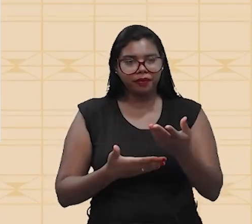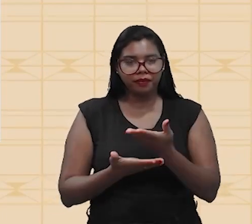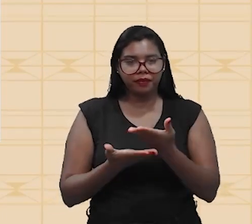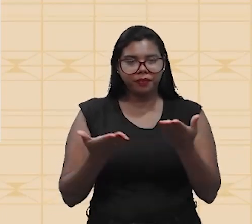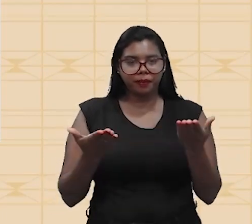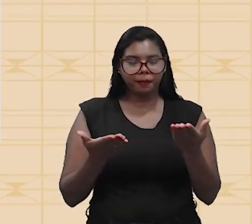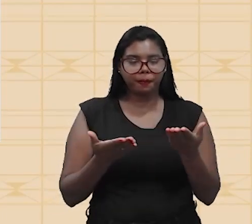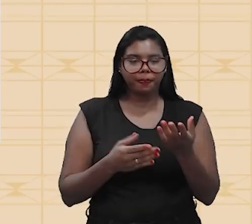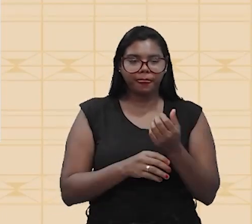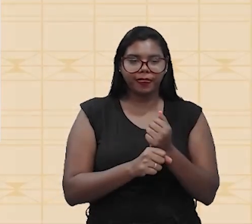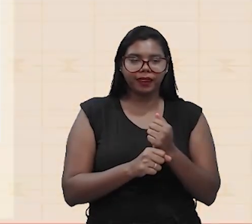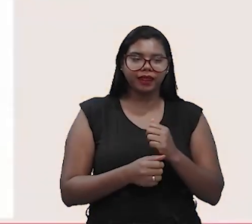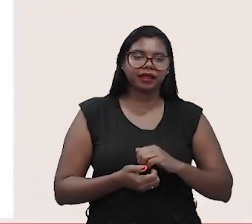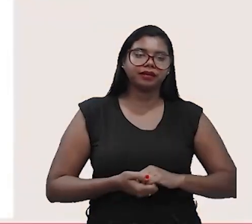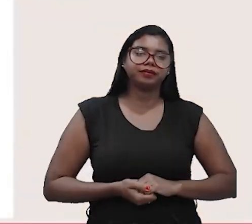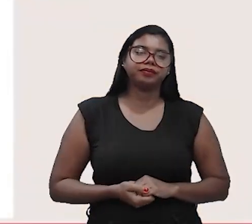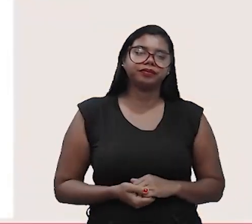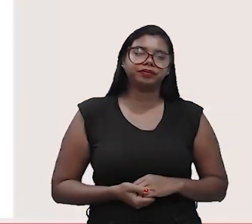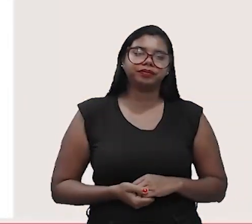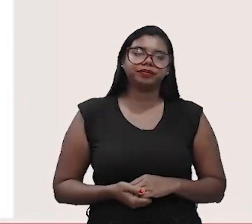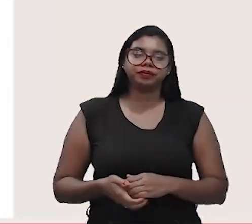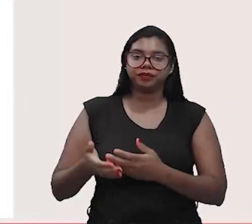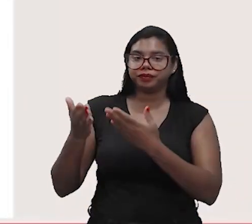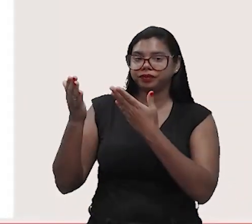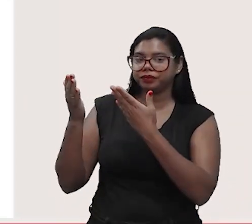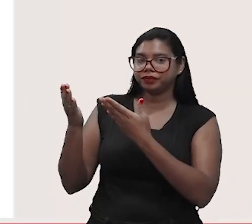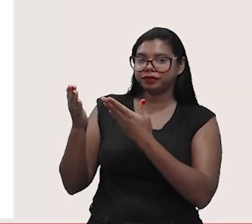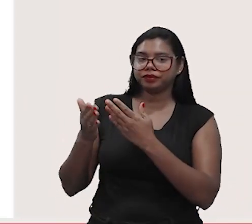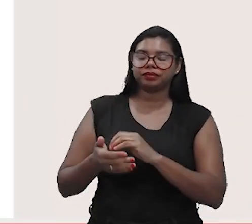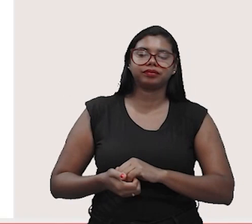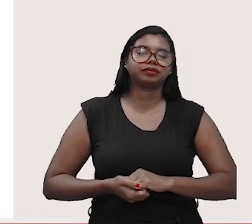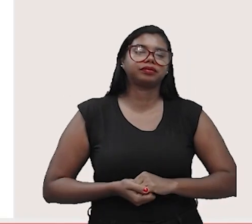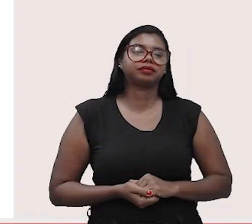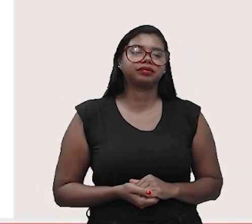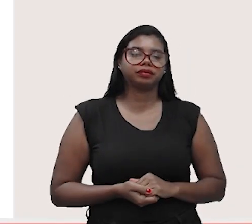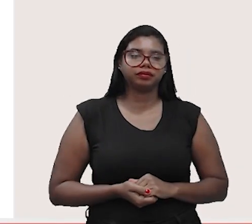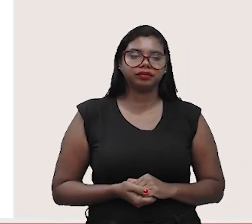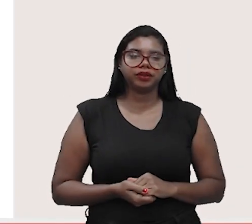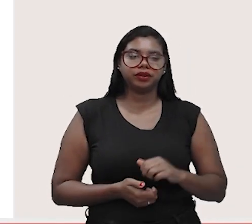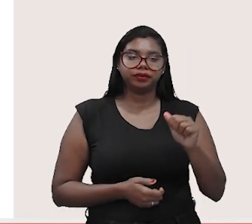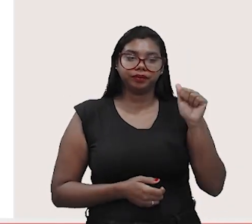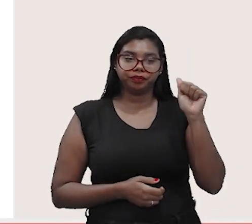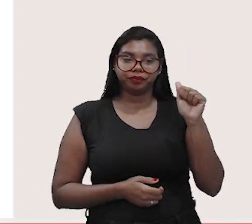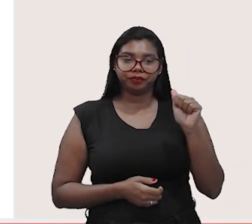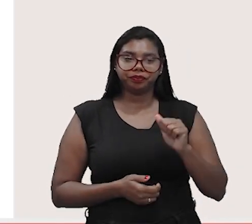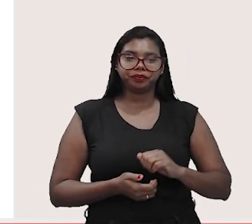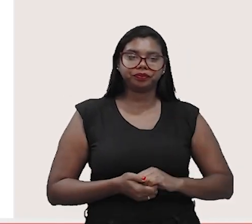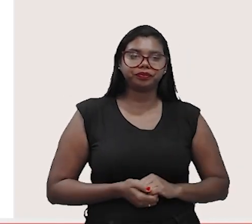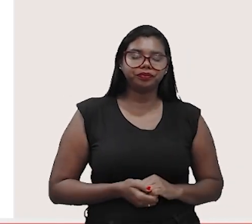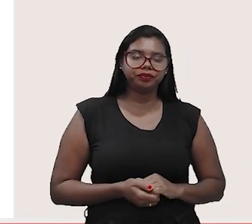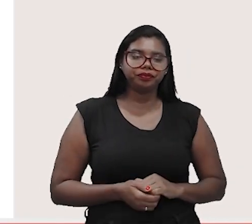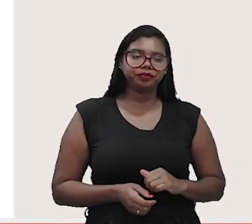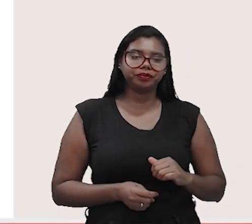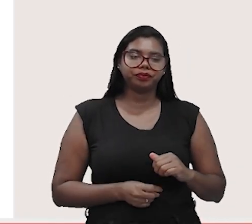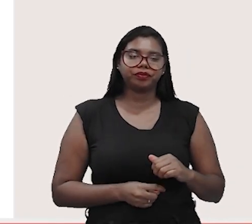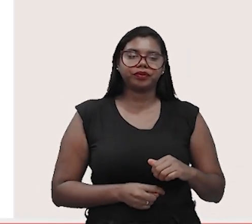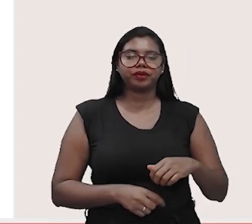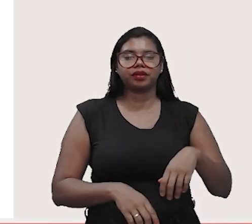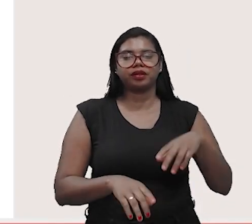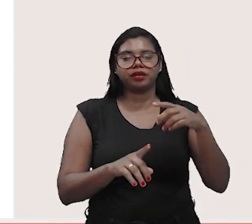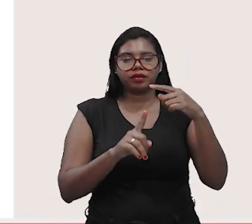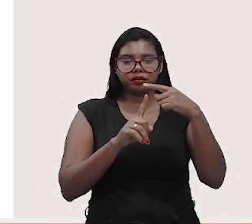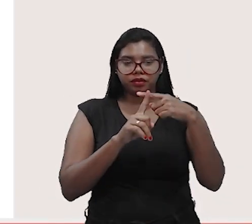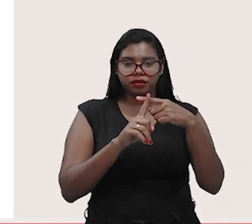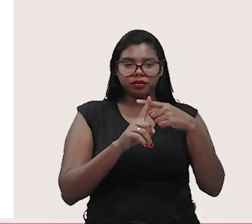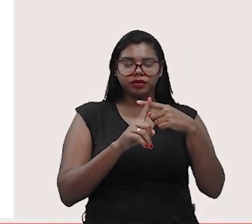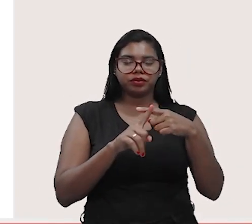calculado, tá bom? Por exemplo, tenho aí a concavidade A, aliás, o coeficiente A positivo. O